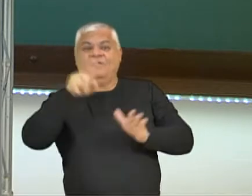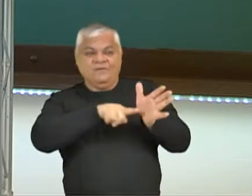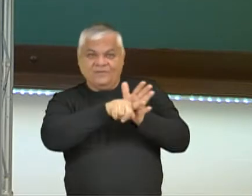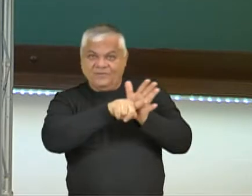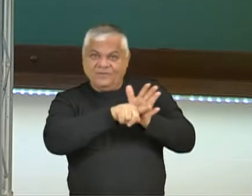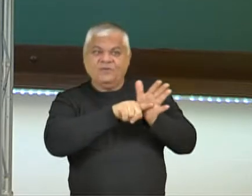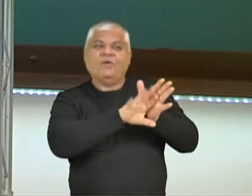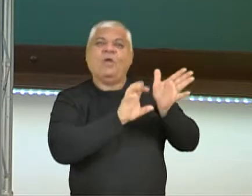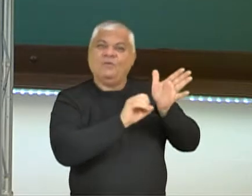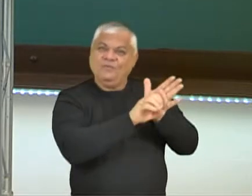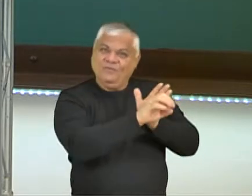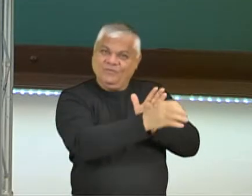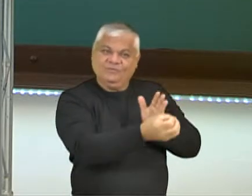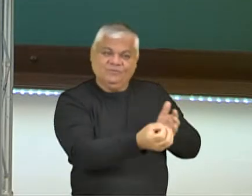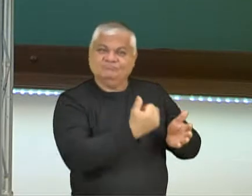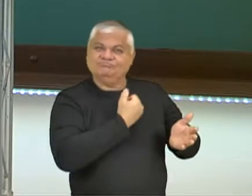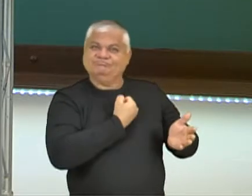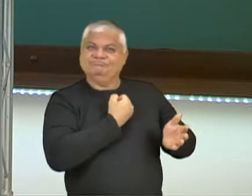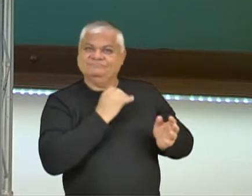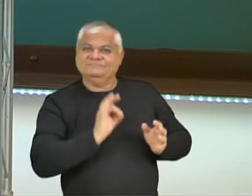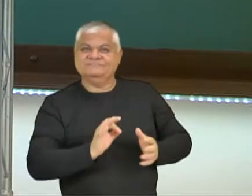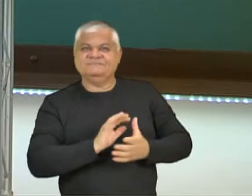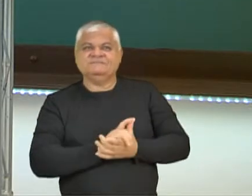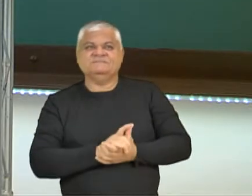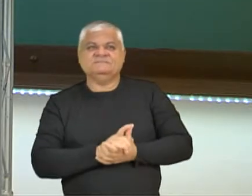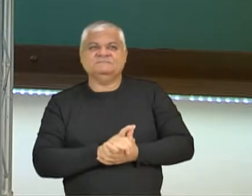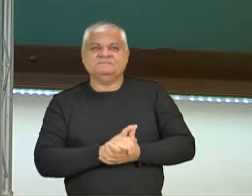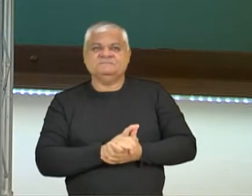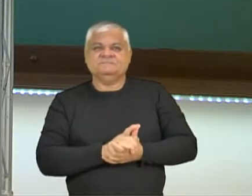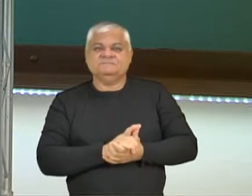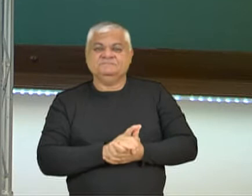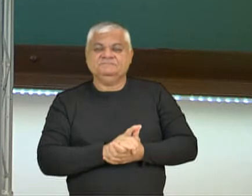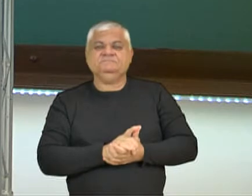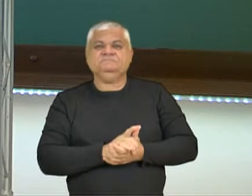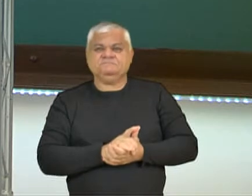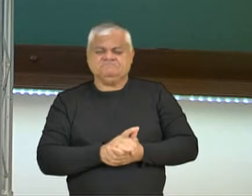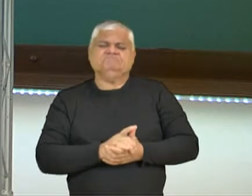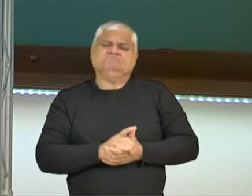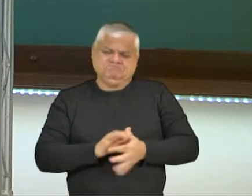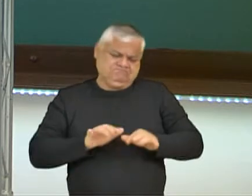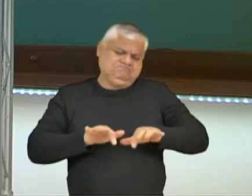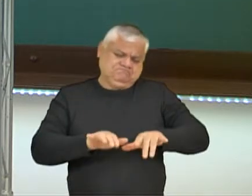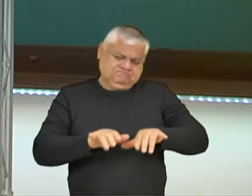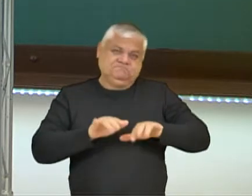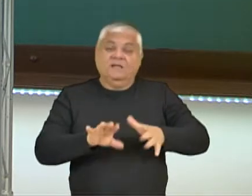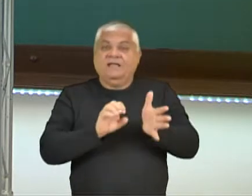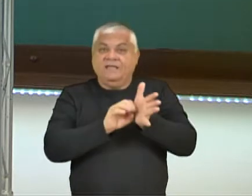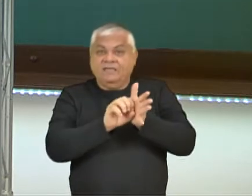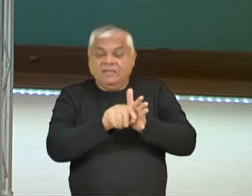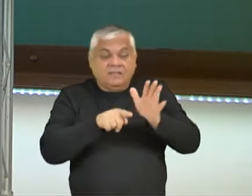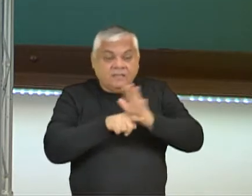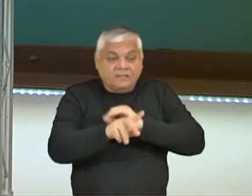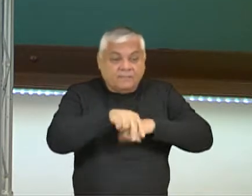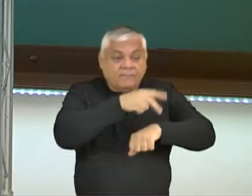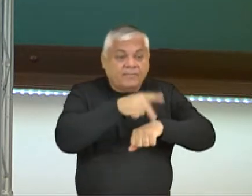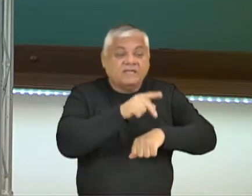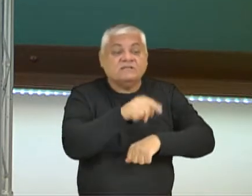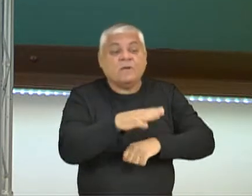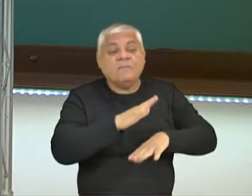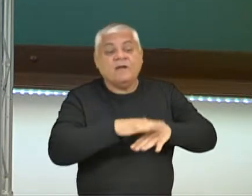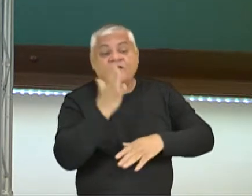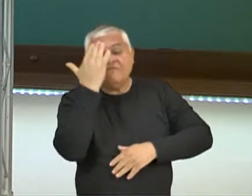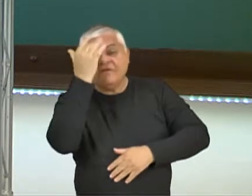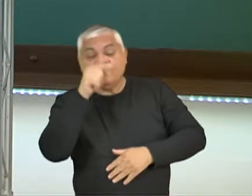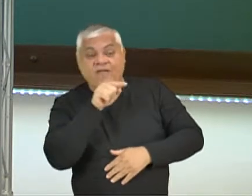Google. Exatamente, foi isso que eles usaram como base. Quantas vezes foi digitado lá no Google, naquele país, aquele